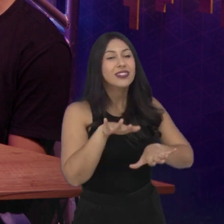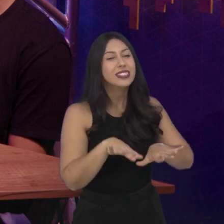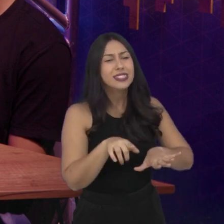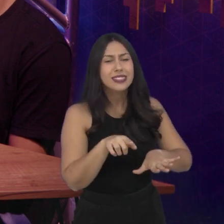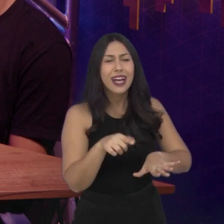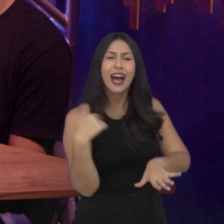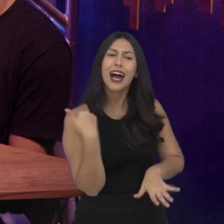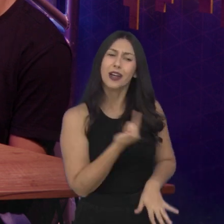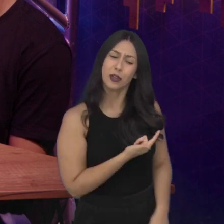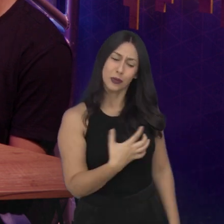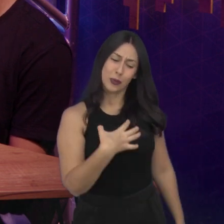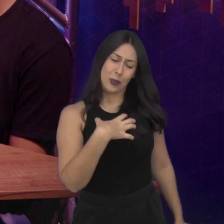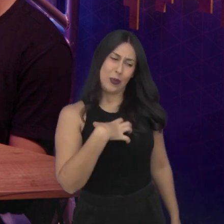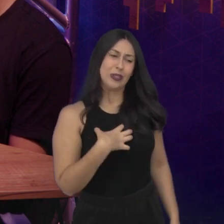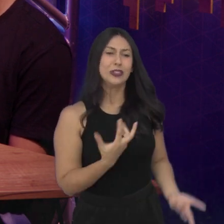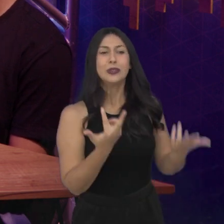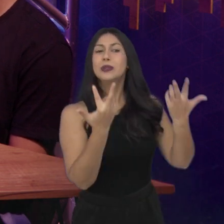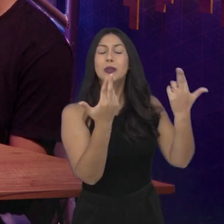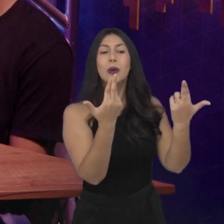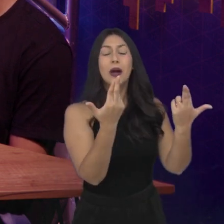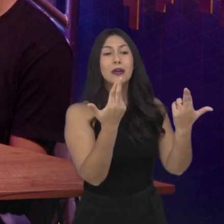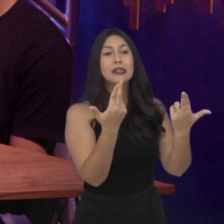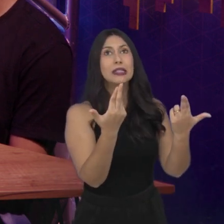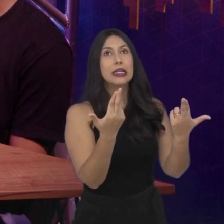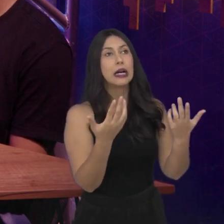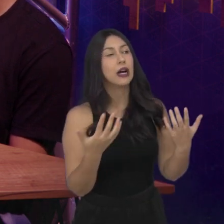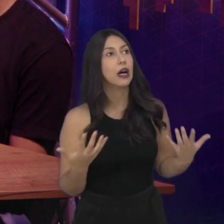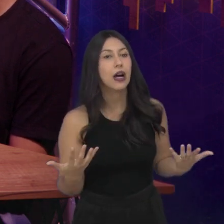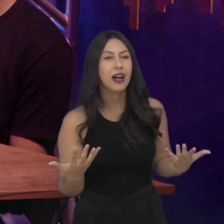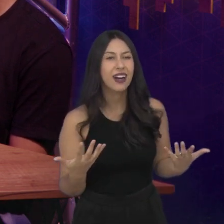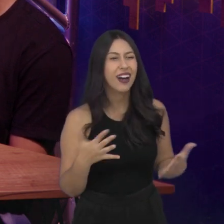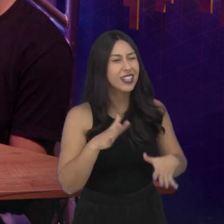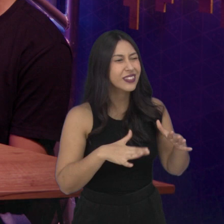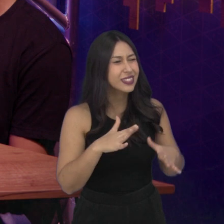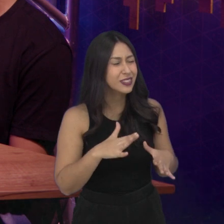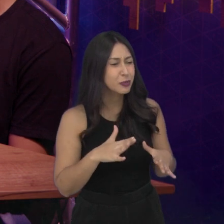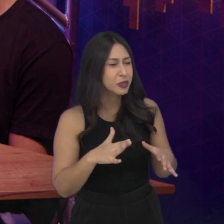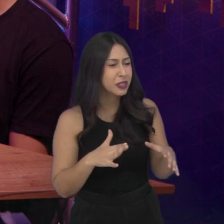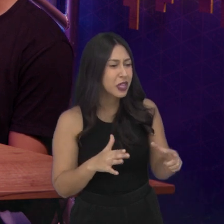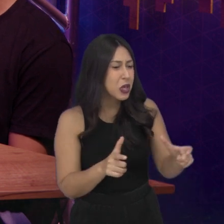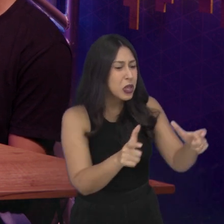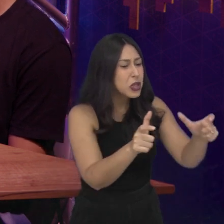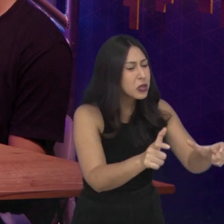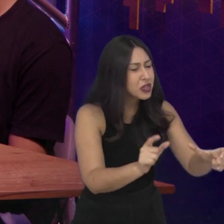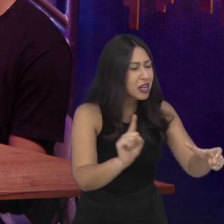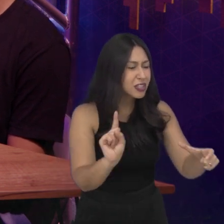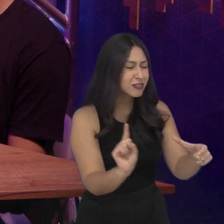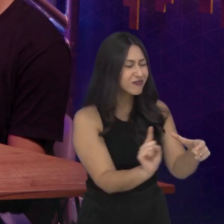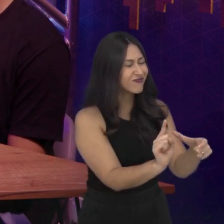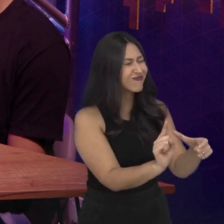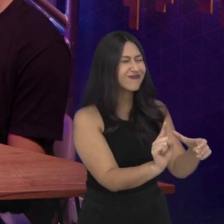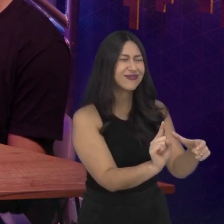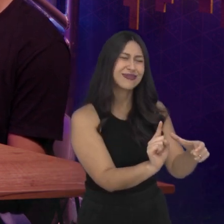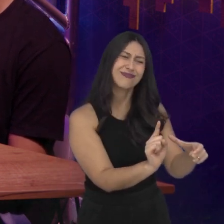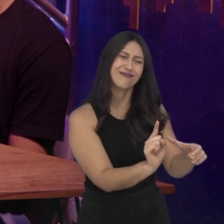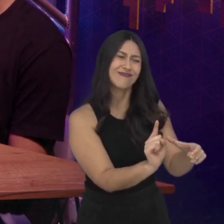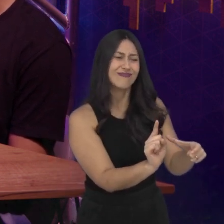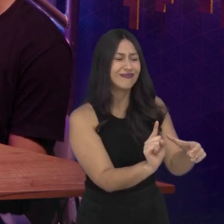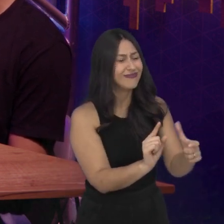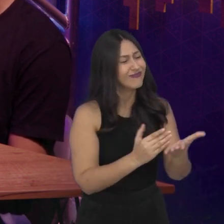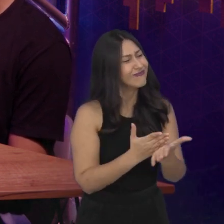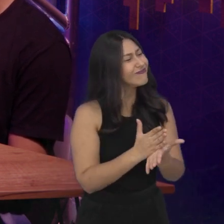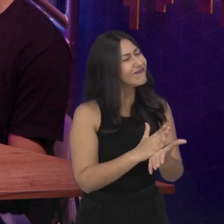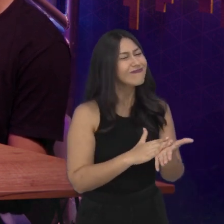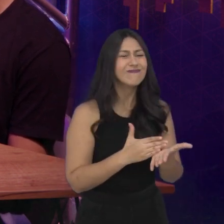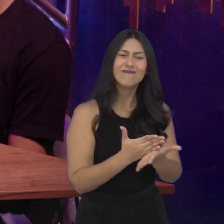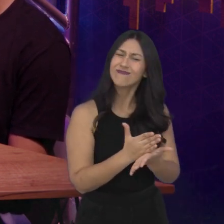você pode sentir, sabe? Quando você se sente meio deslocado, não sabe se você tá onde você tinha que estar, ou